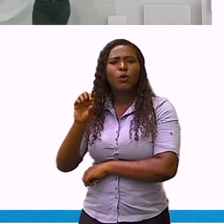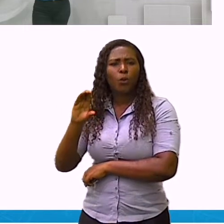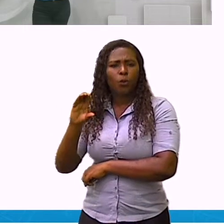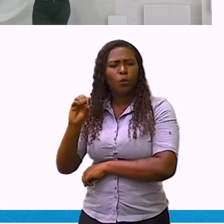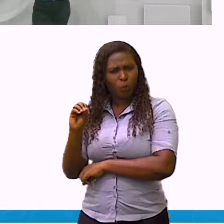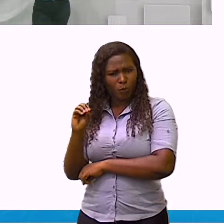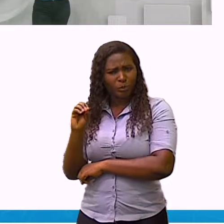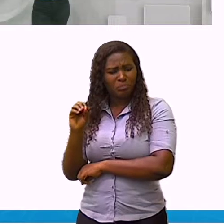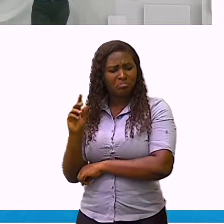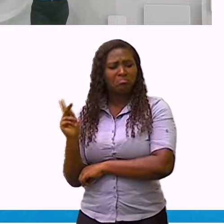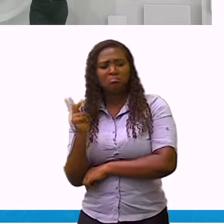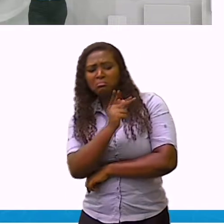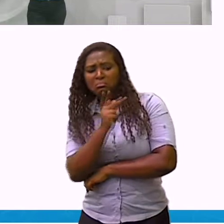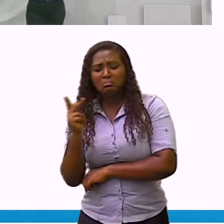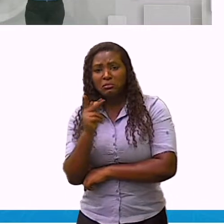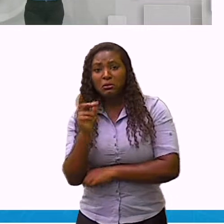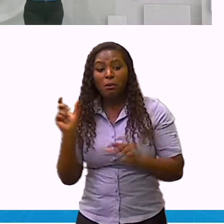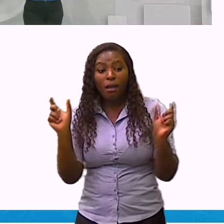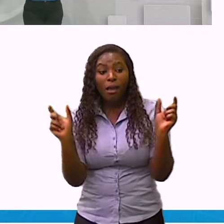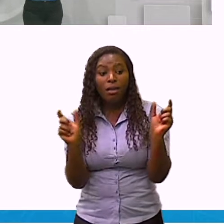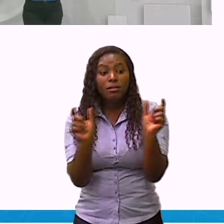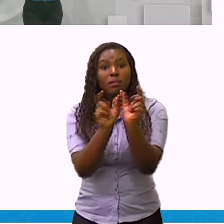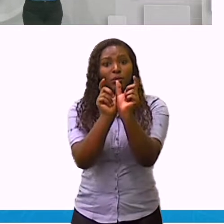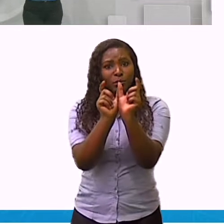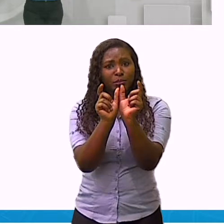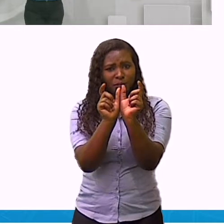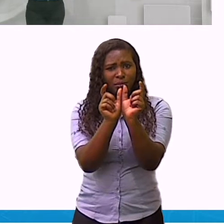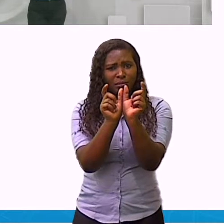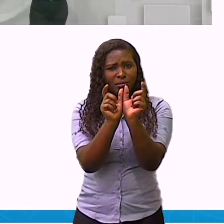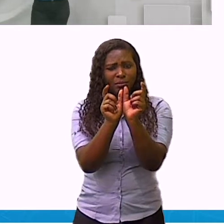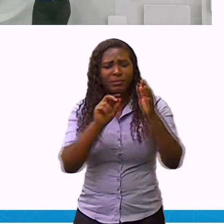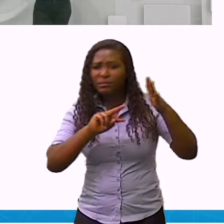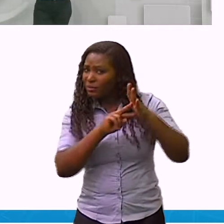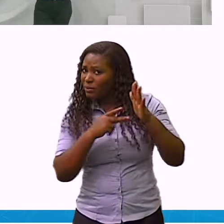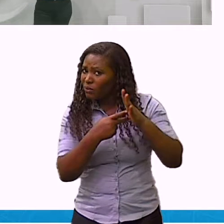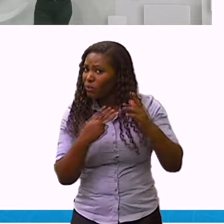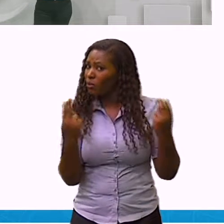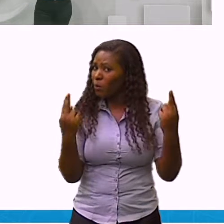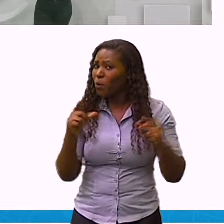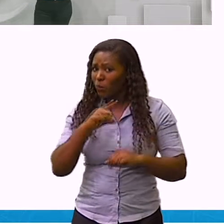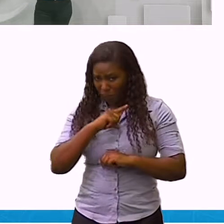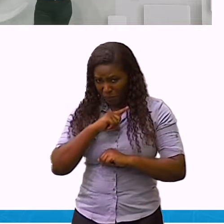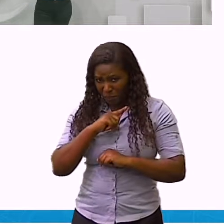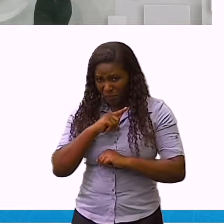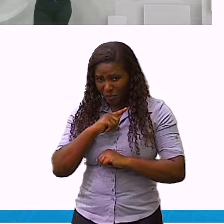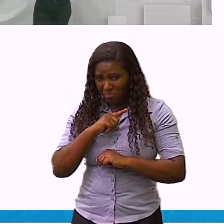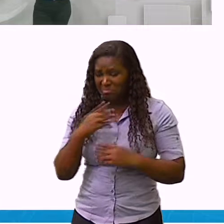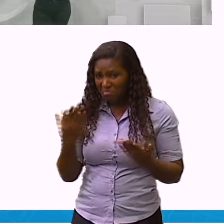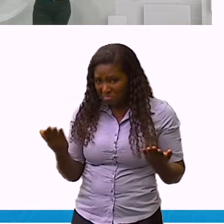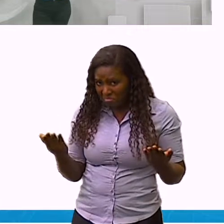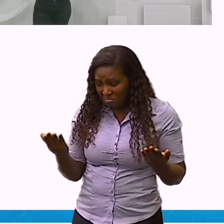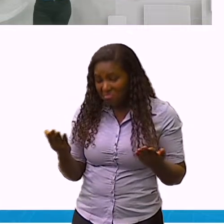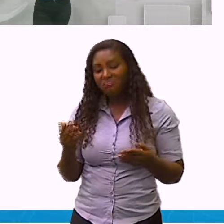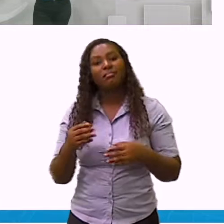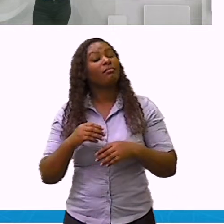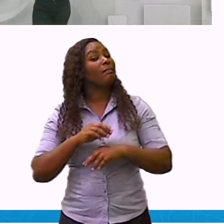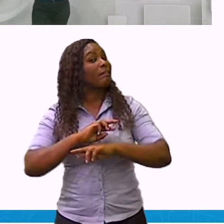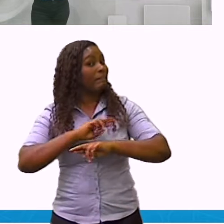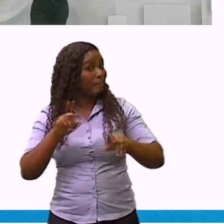Elas possuem o mesmo significado? Significados iguais?